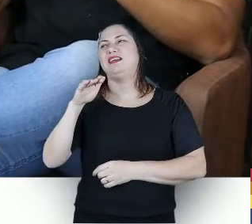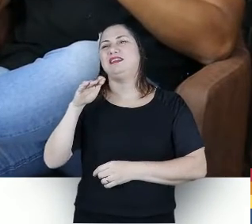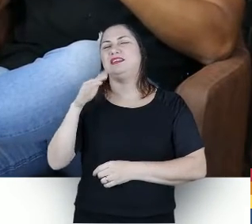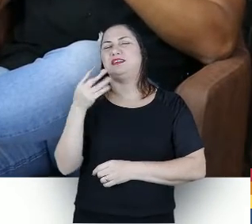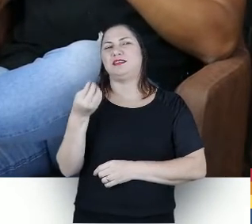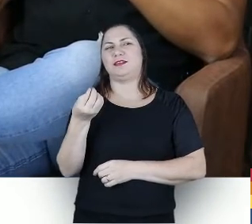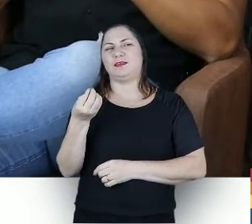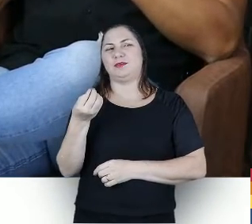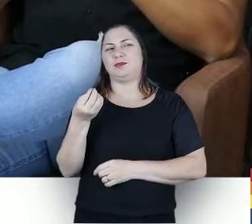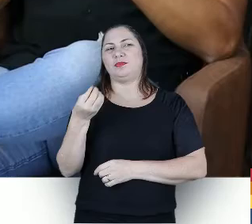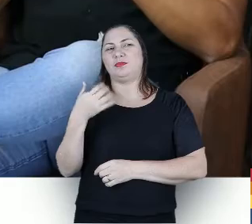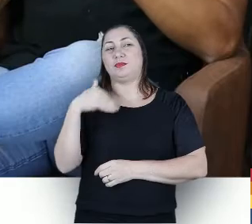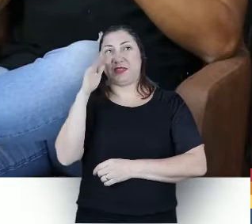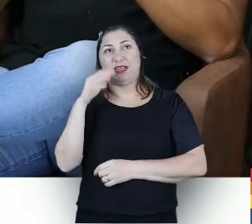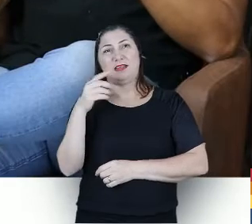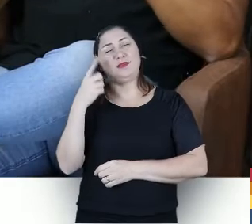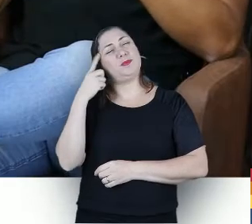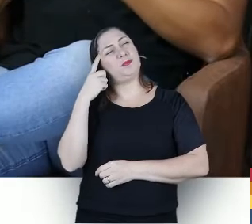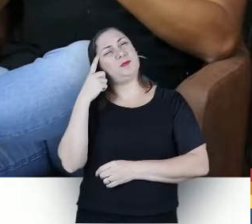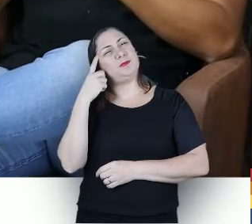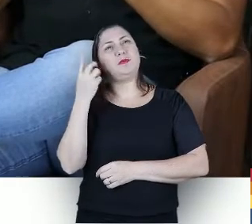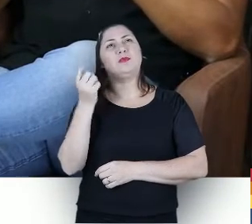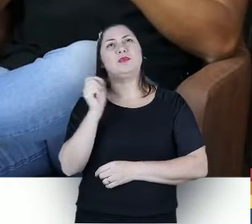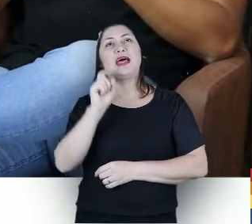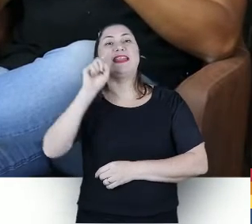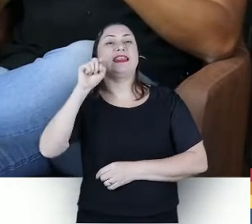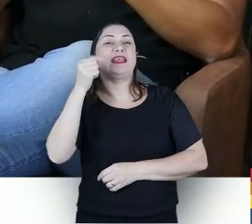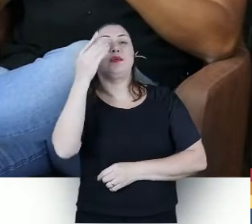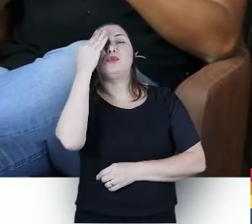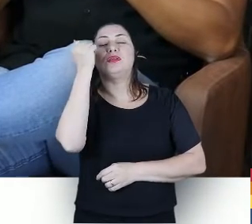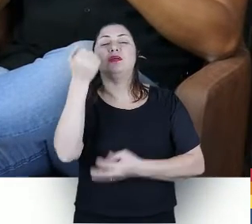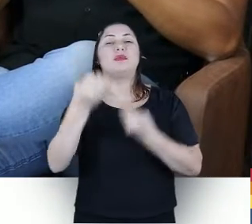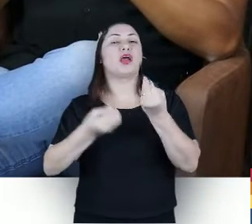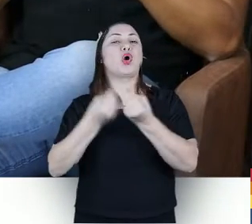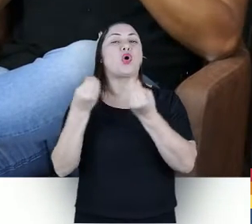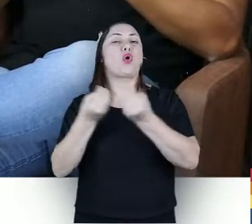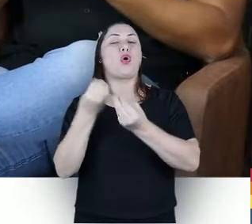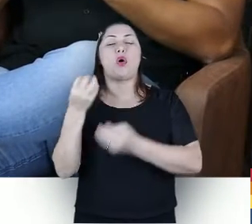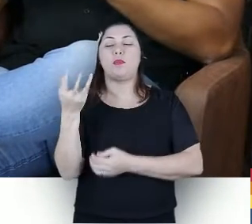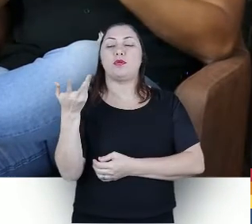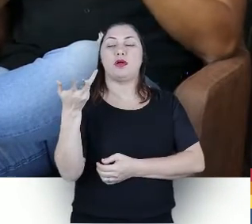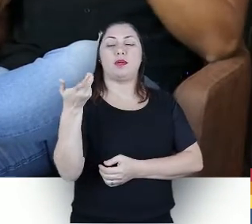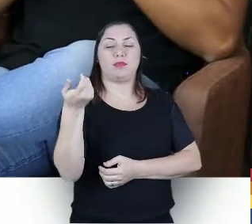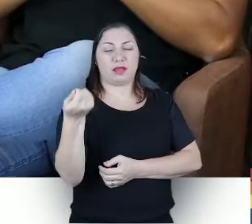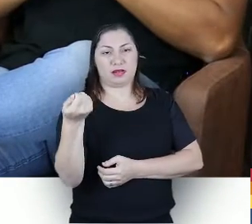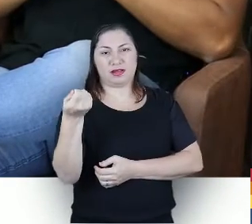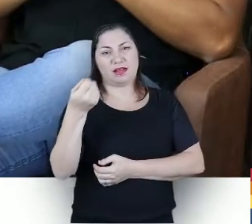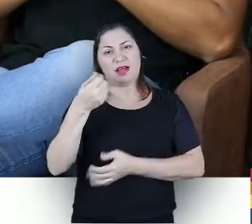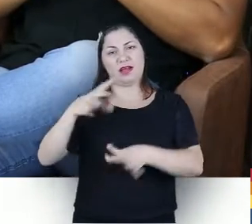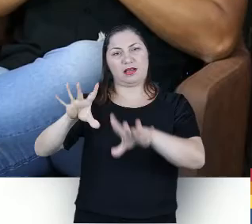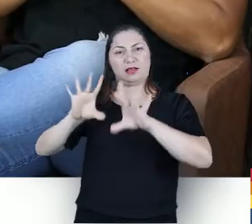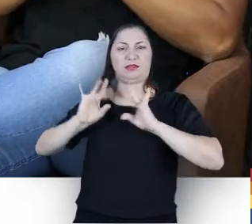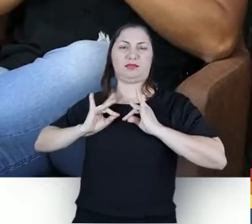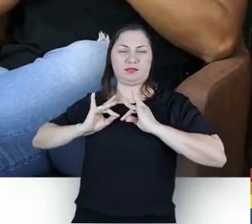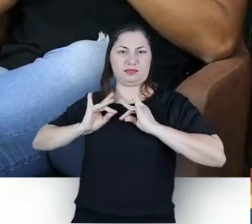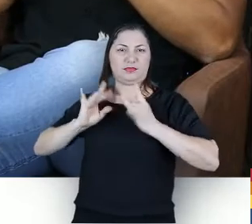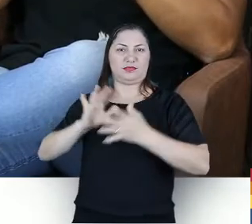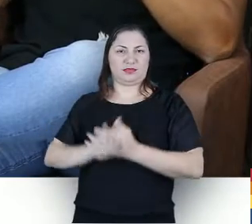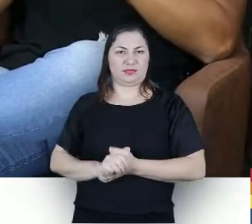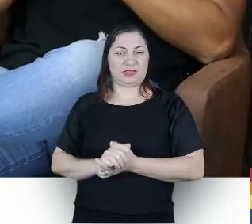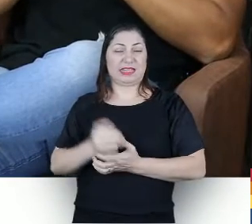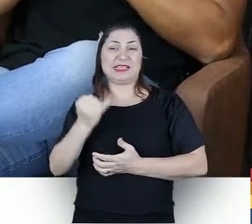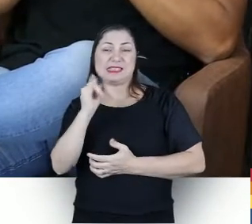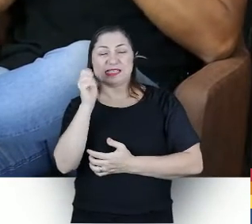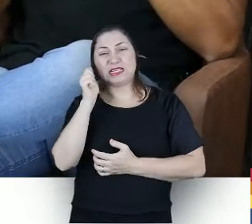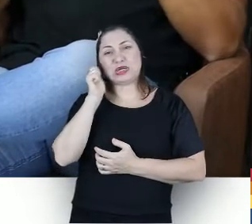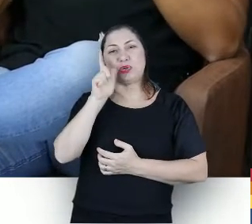do meu objeto e depois pensar em como trabalhar, como desenvolver. E aí vem um desafio que para mim ainda é muito